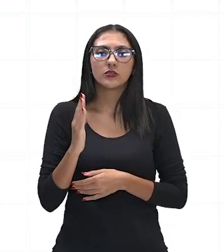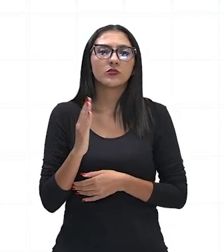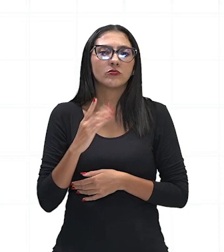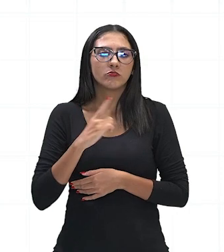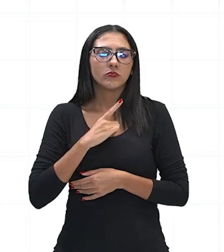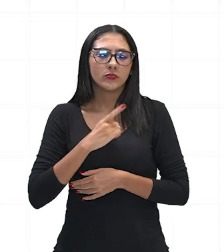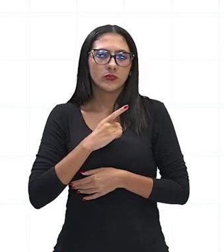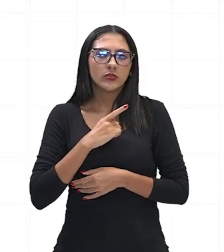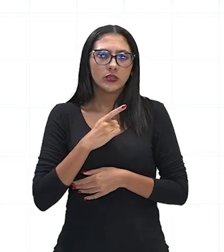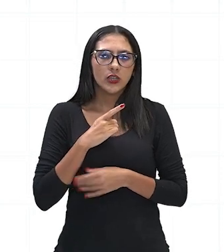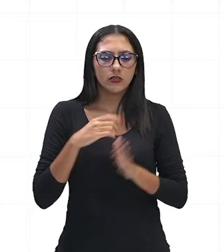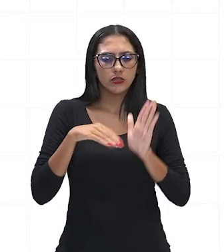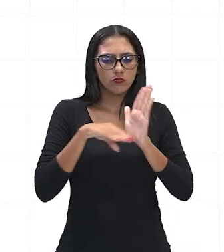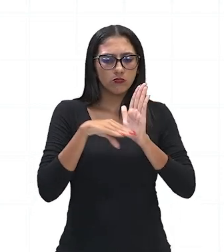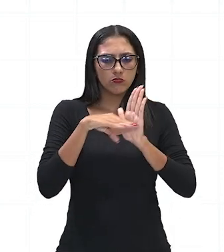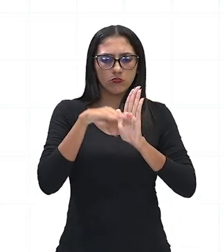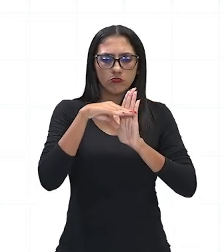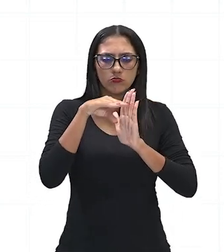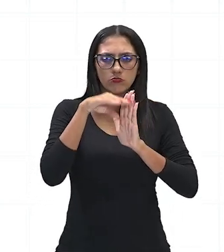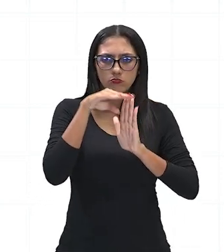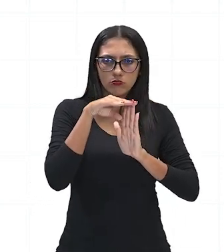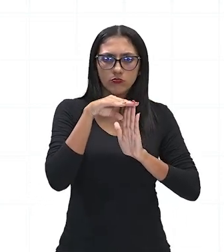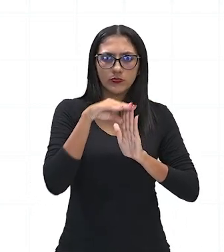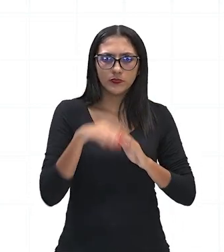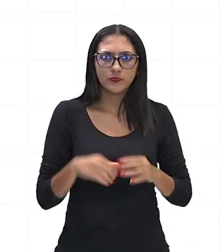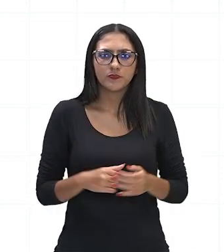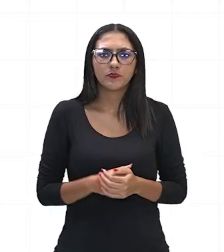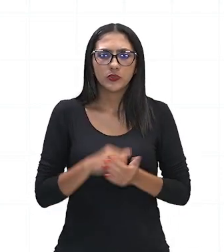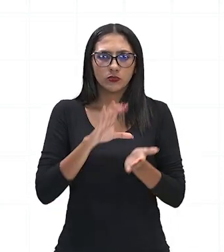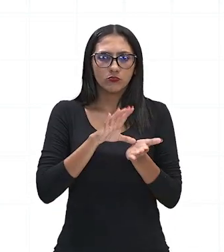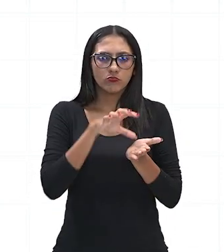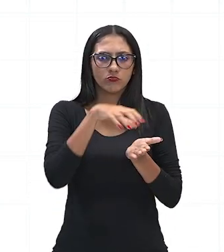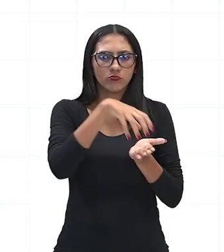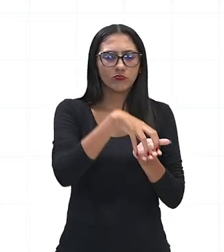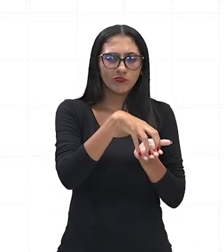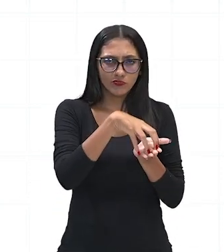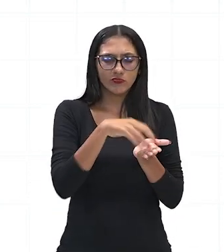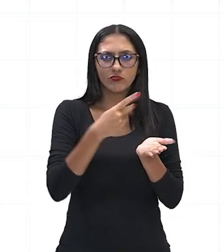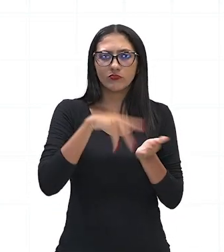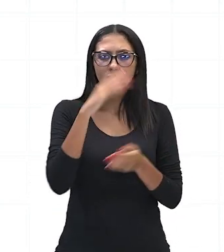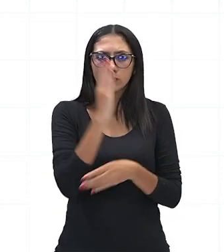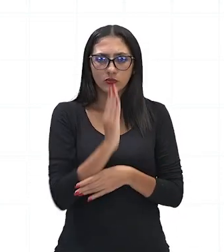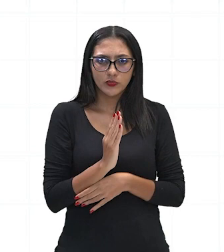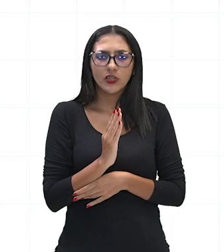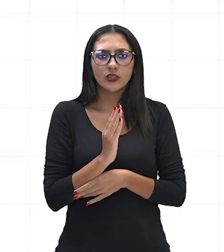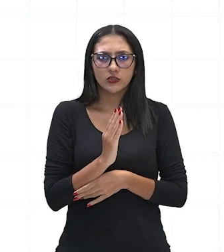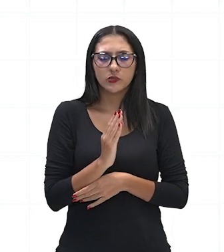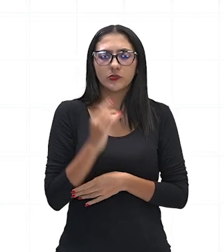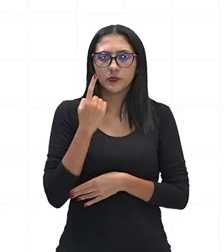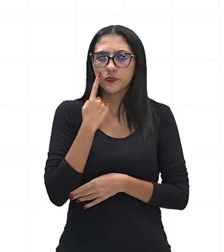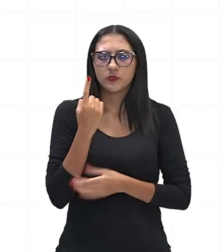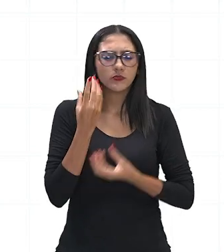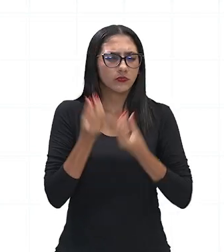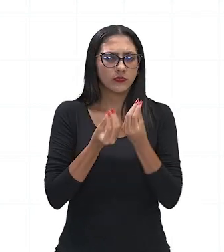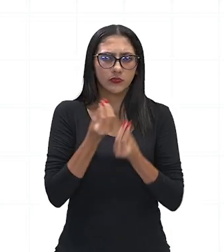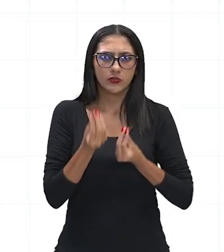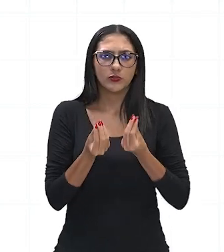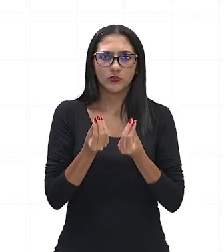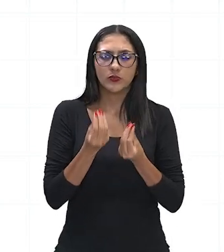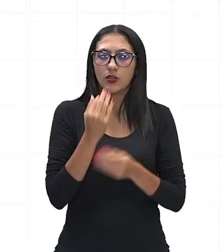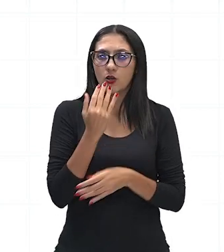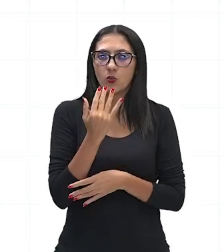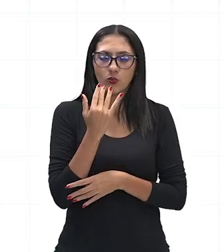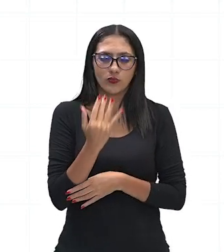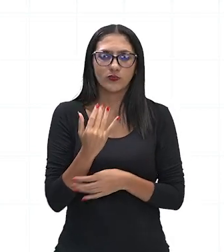por níveis foi estabelecida. E segundo a Confederação Brasileira de Muay Thai, é dada da seguinte forma. Ok?